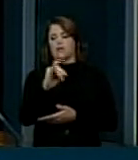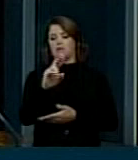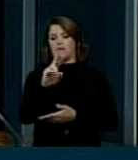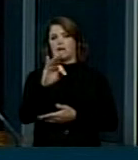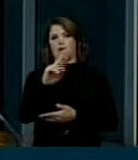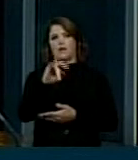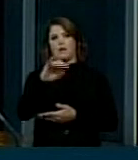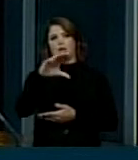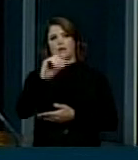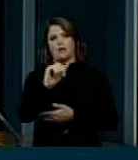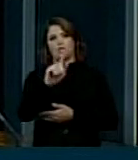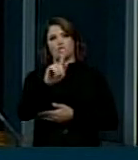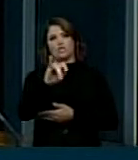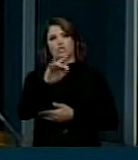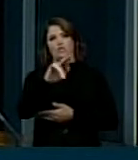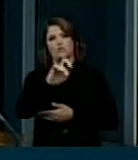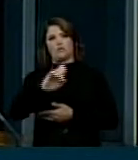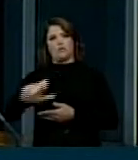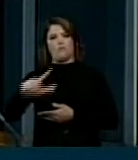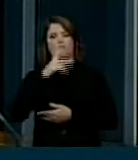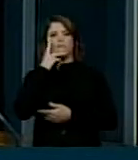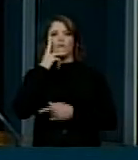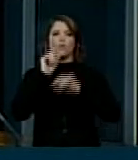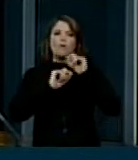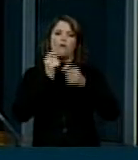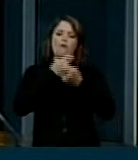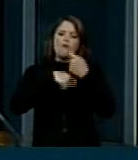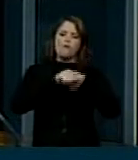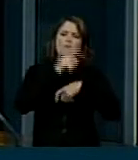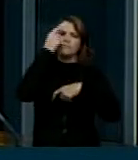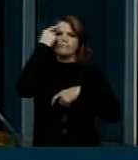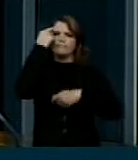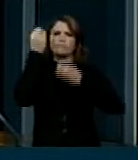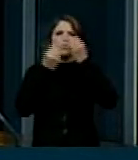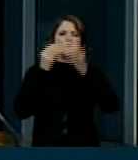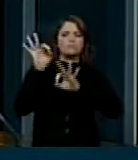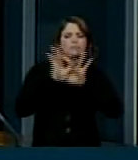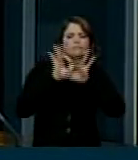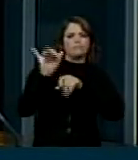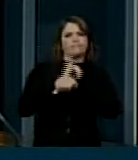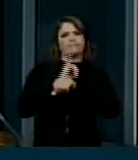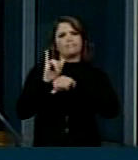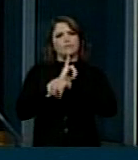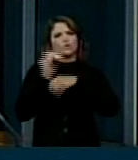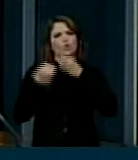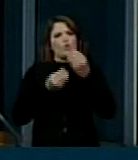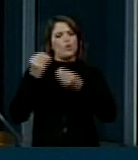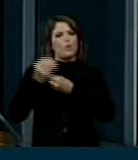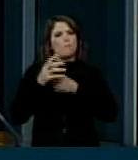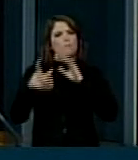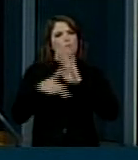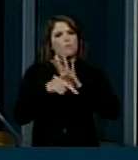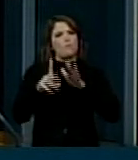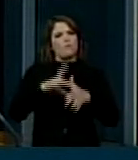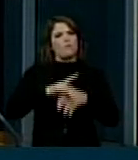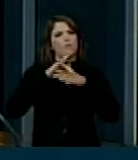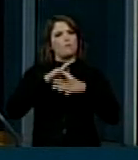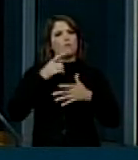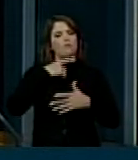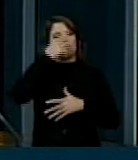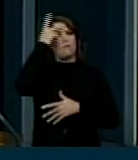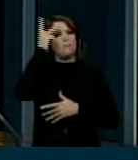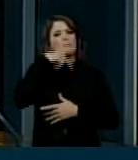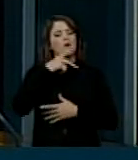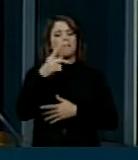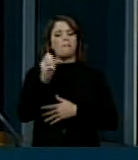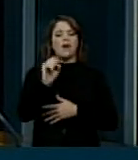o paradigma da economia traçado, pensado, elaborado e conduzido pelos líderes do